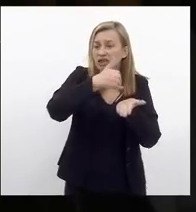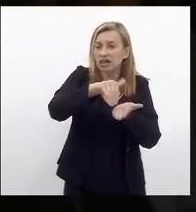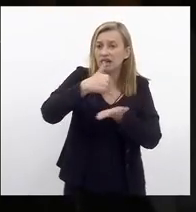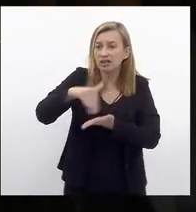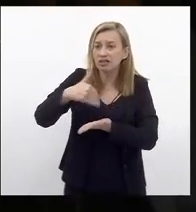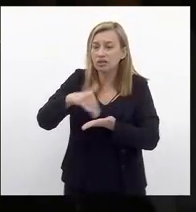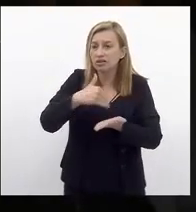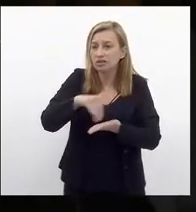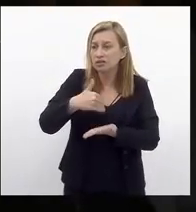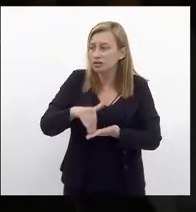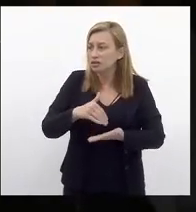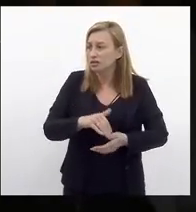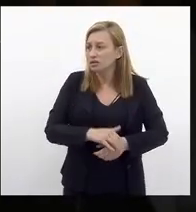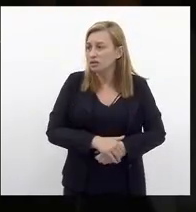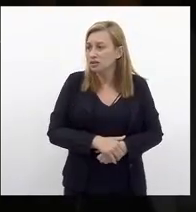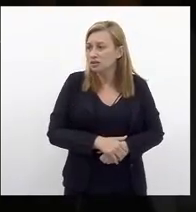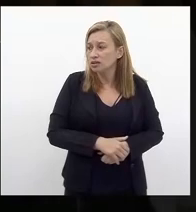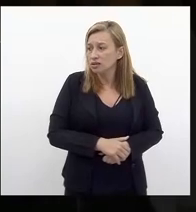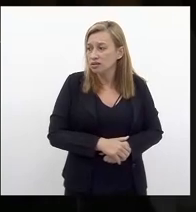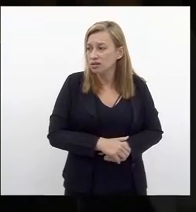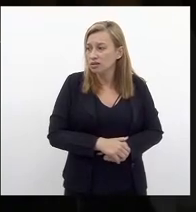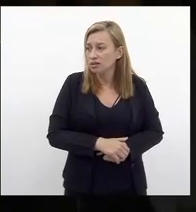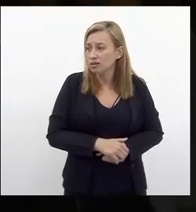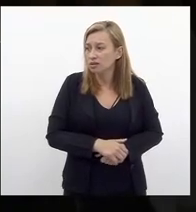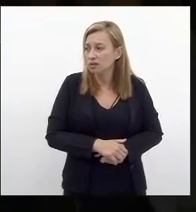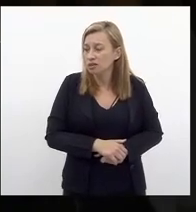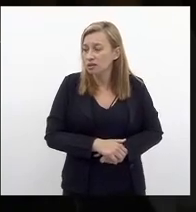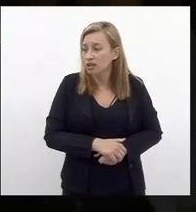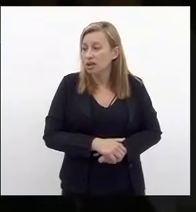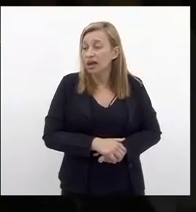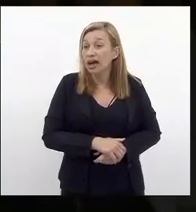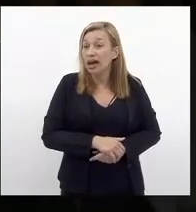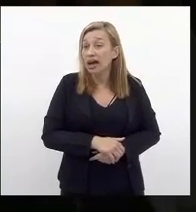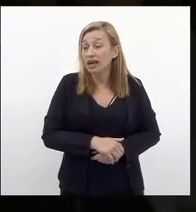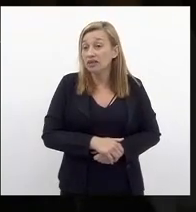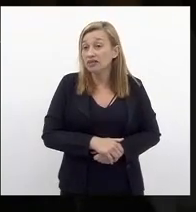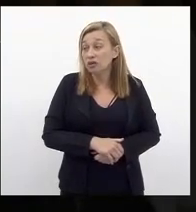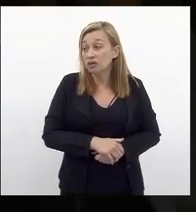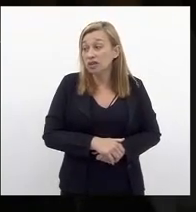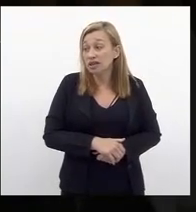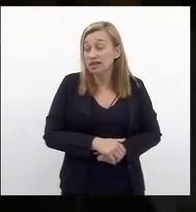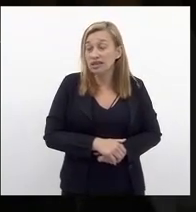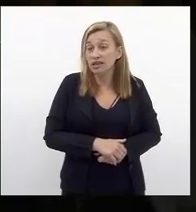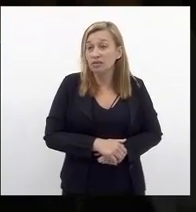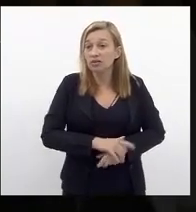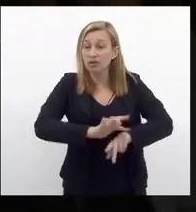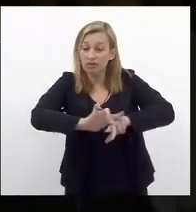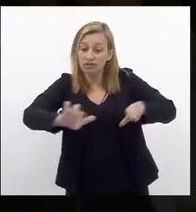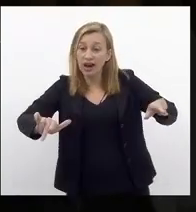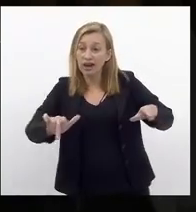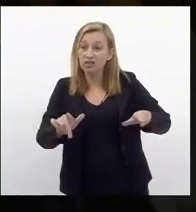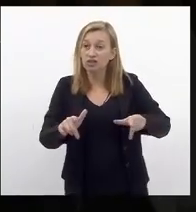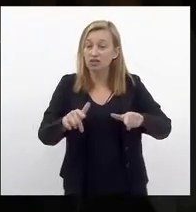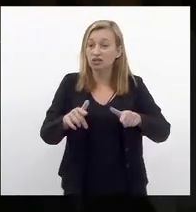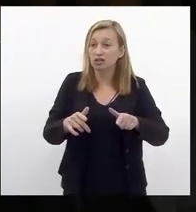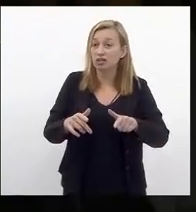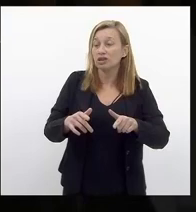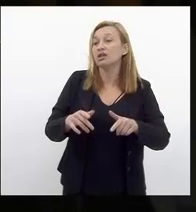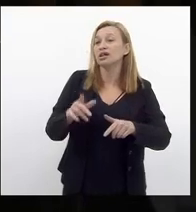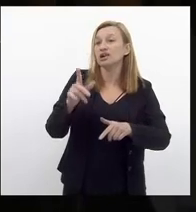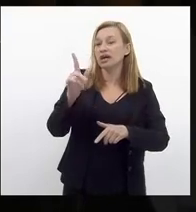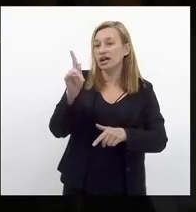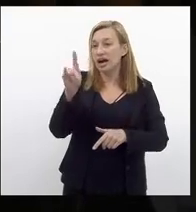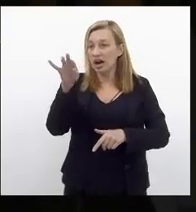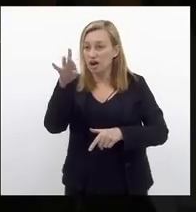a pedrada a máquina pública E cria milhares de carros Oi